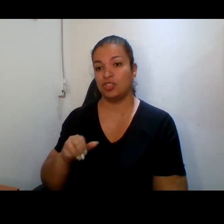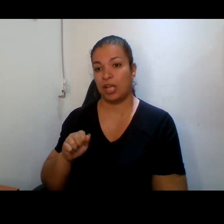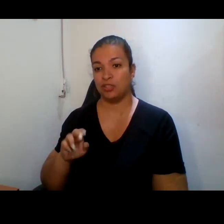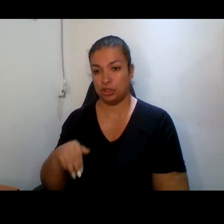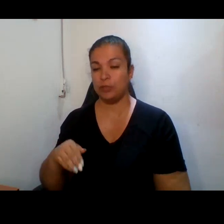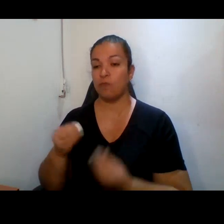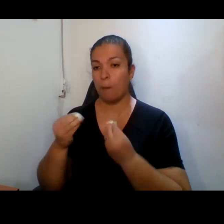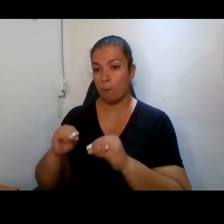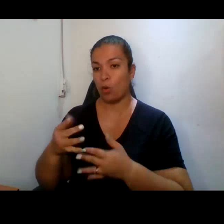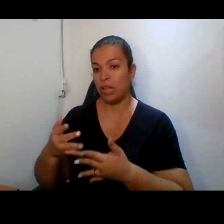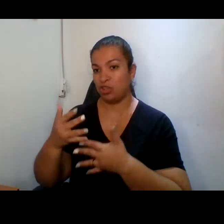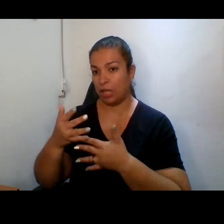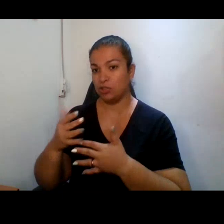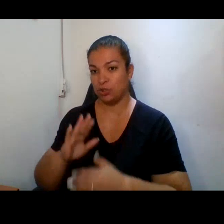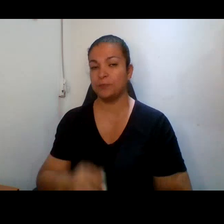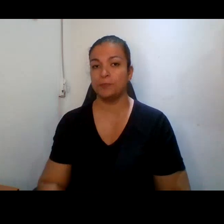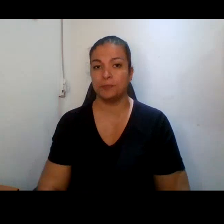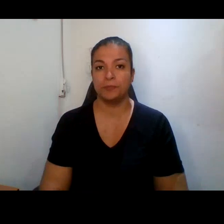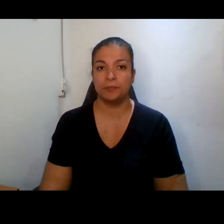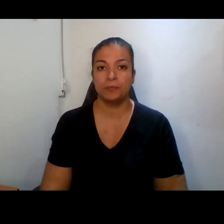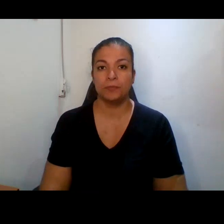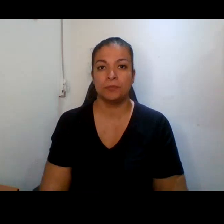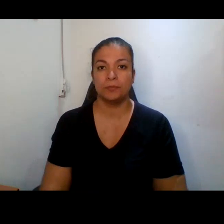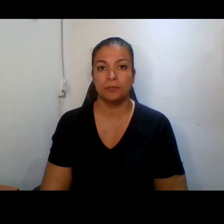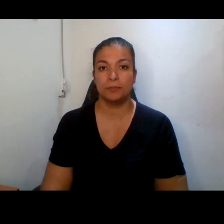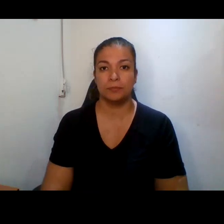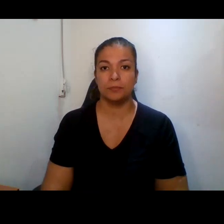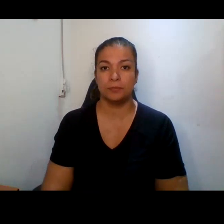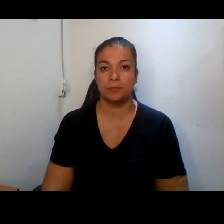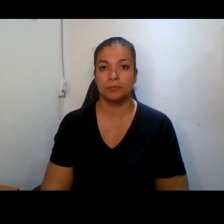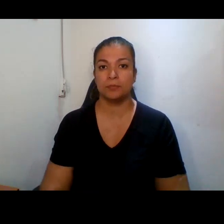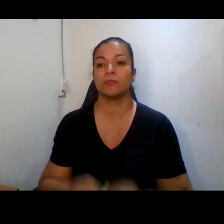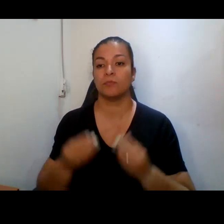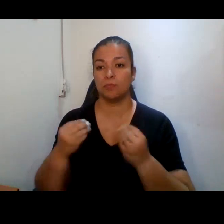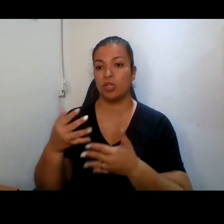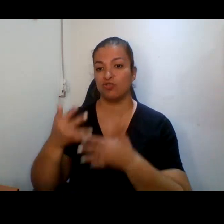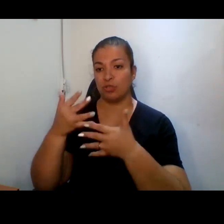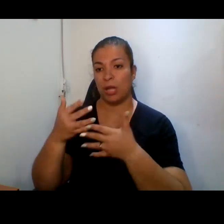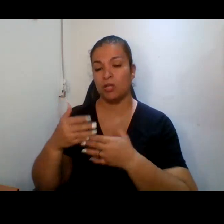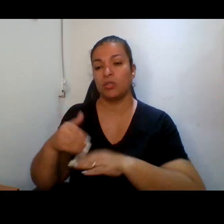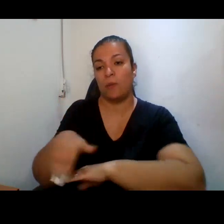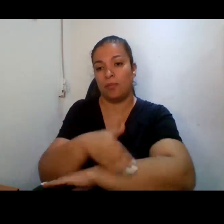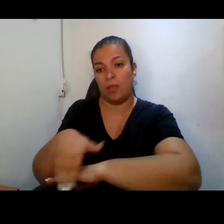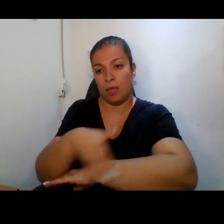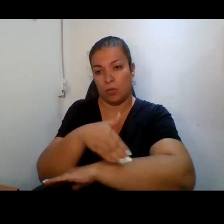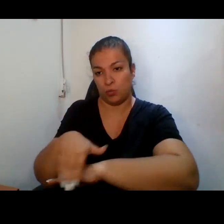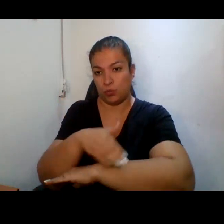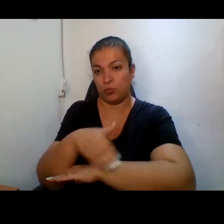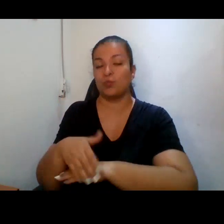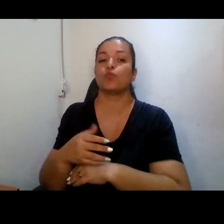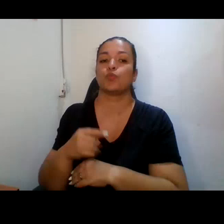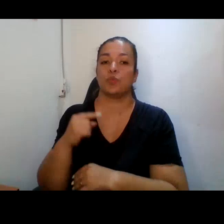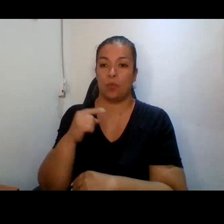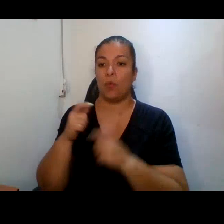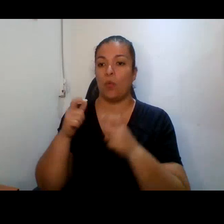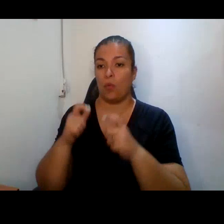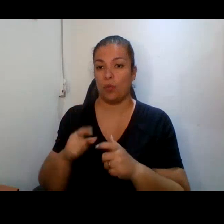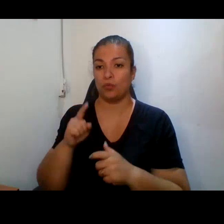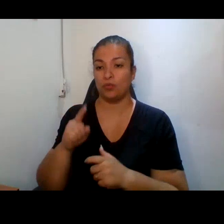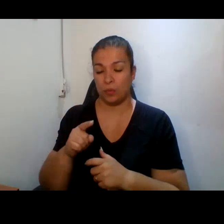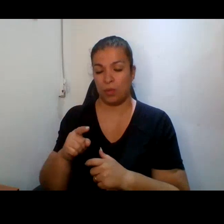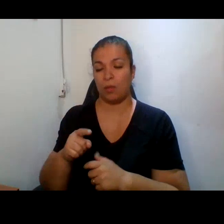Belo Horizonte. Tá? Coloquei no chat o endereço para vocês, tá? Prudente de Moraes,